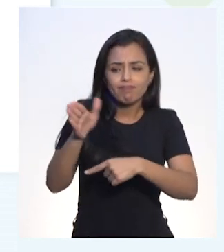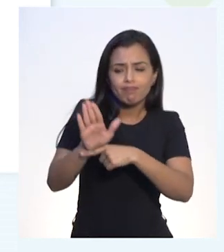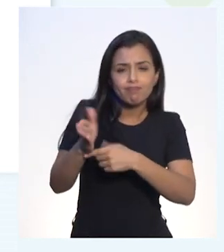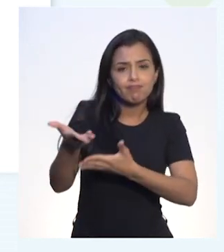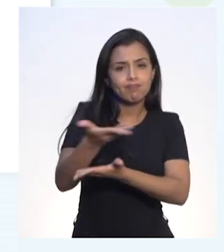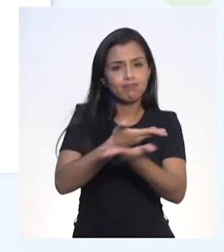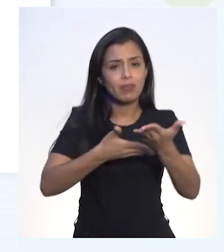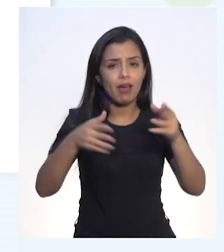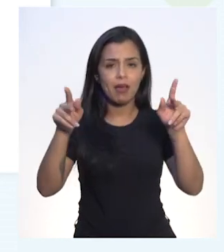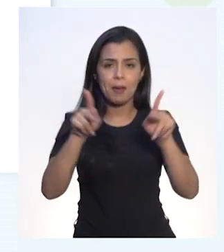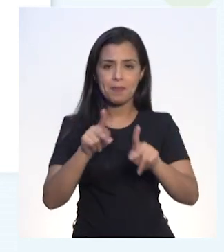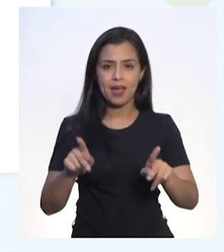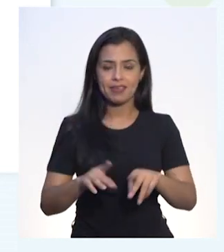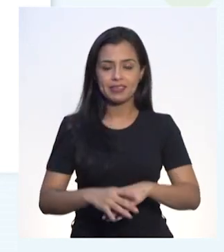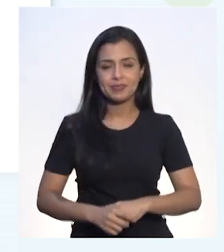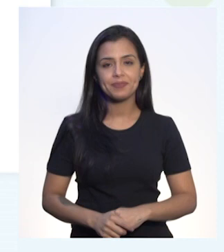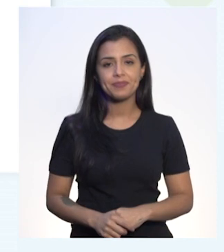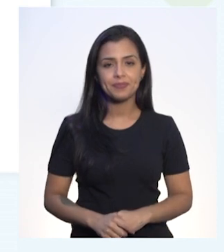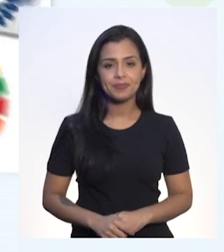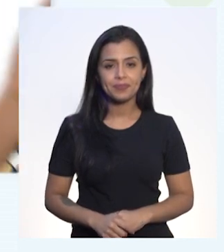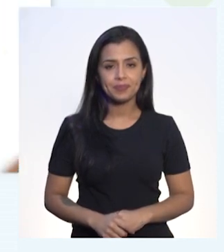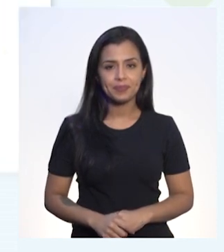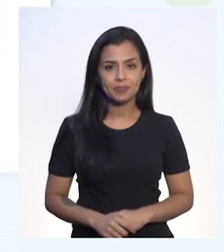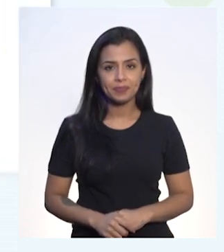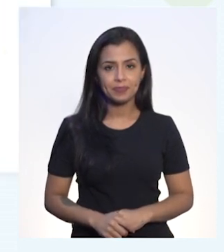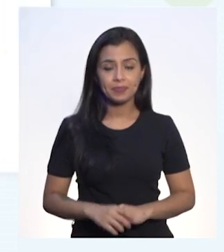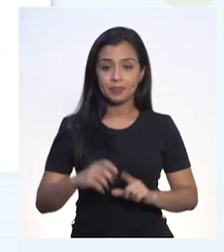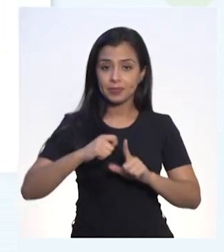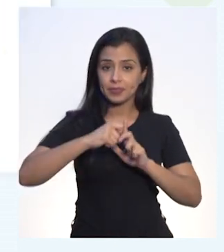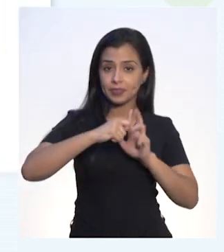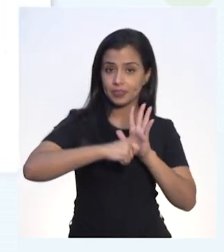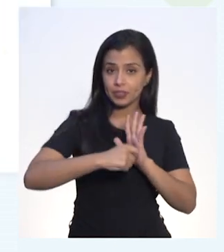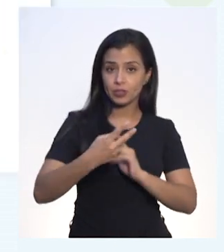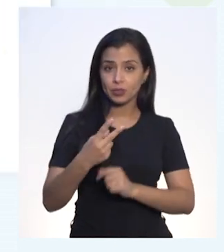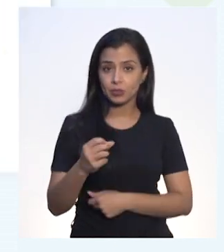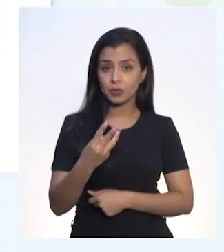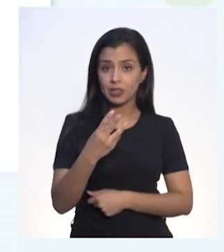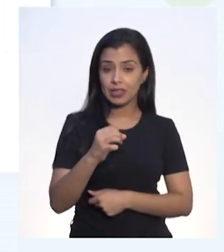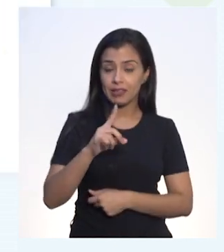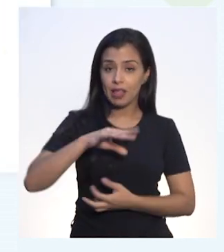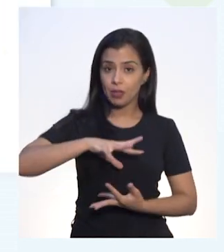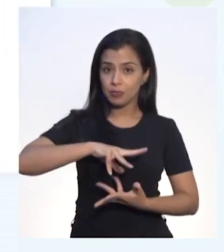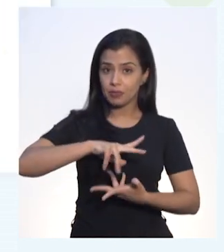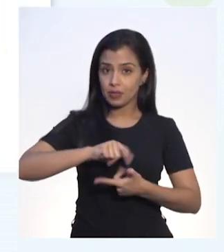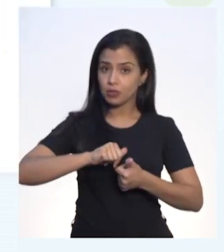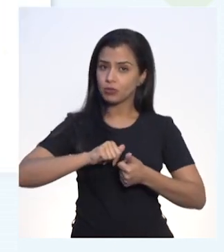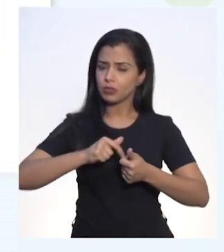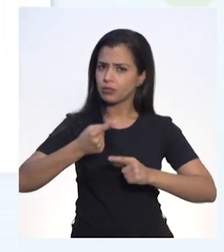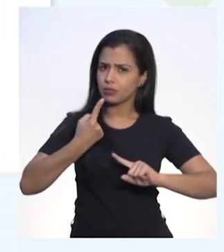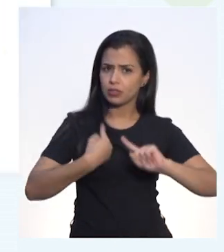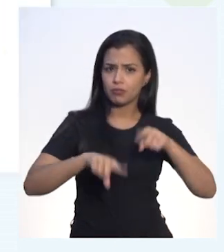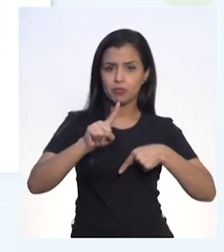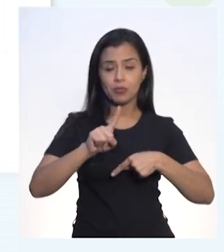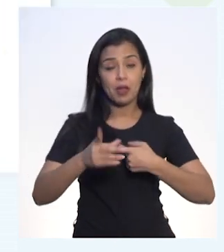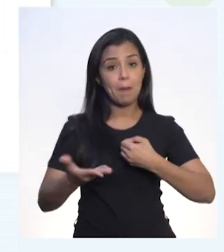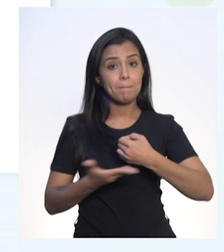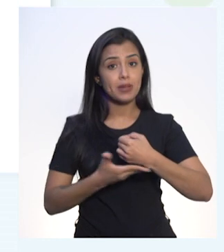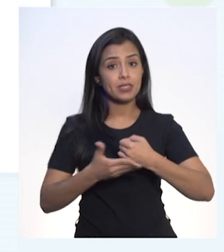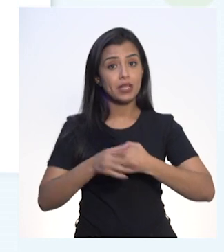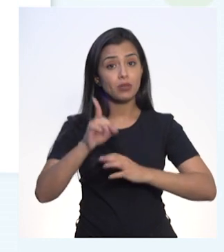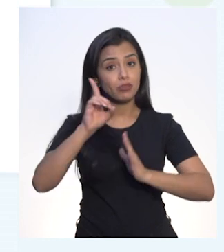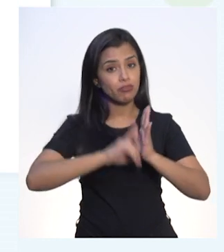em paz. A Agenda 2030 é universal, transformadora e baseada em